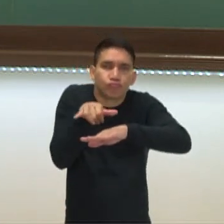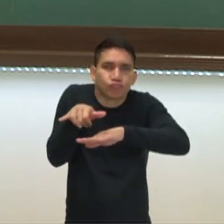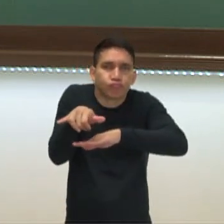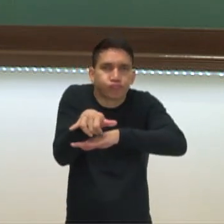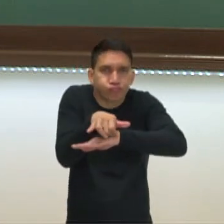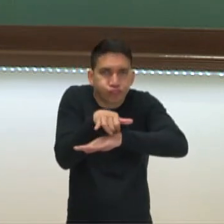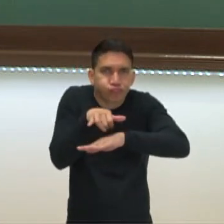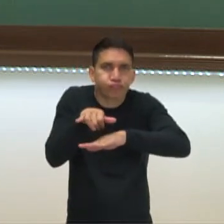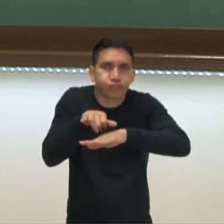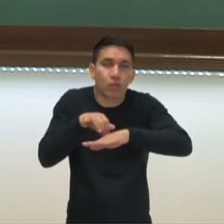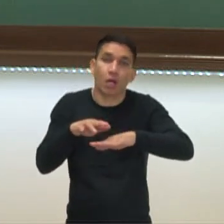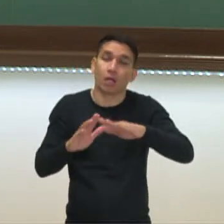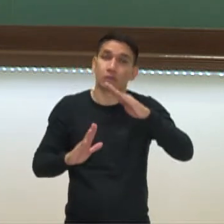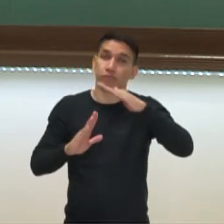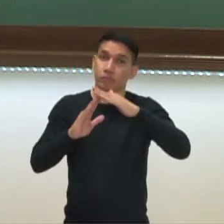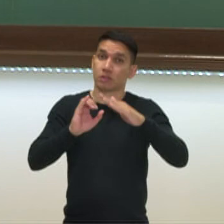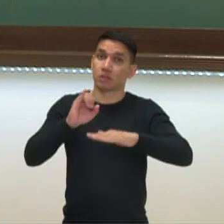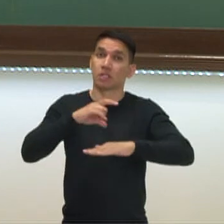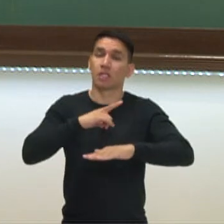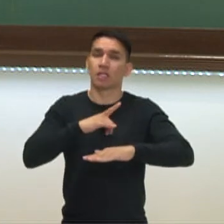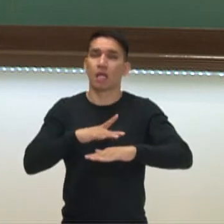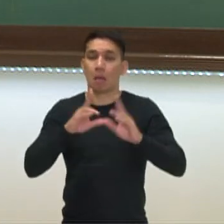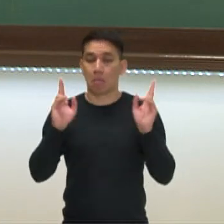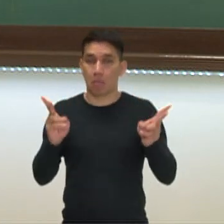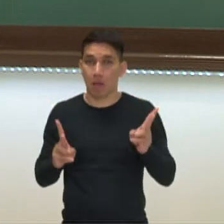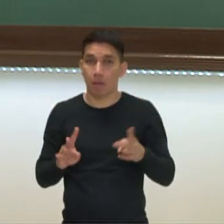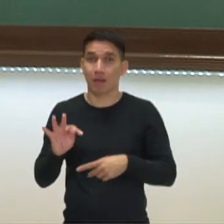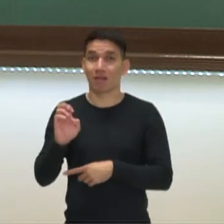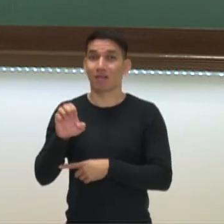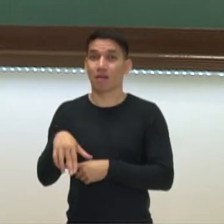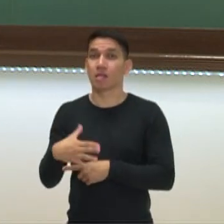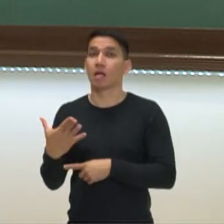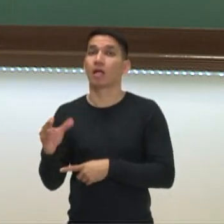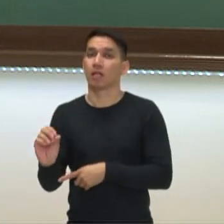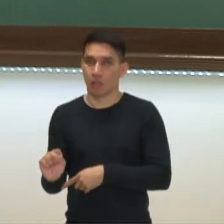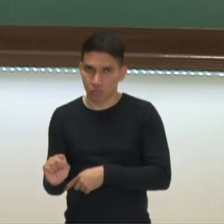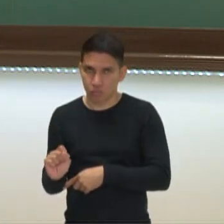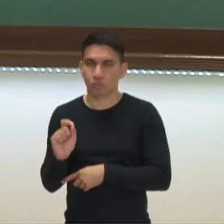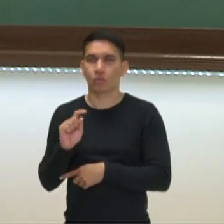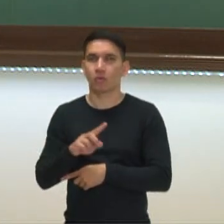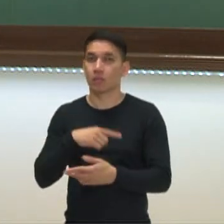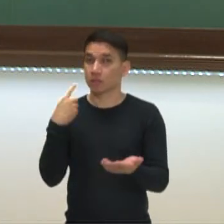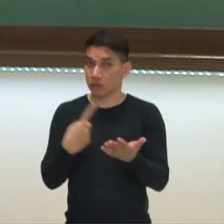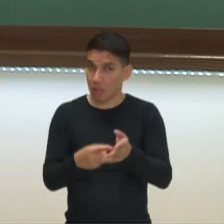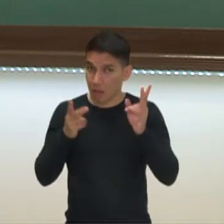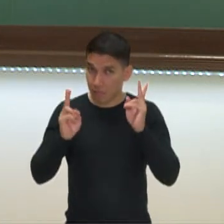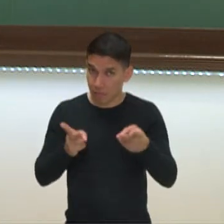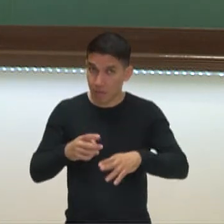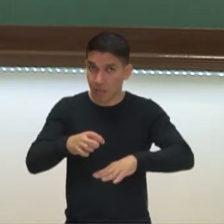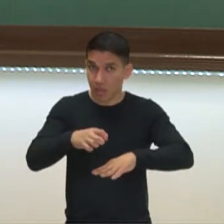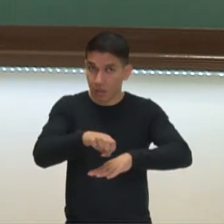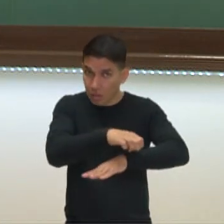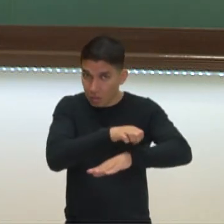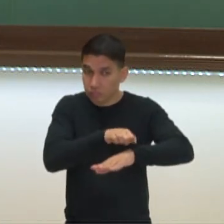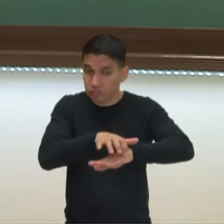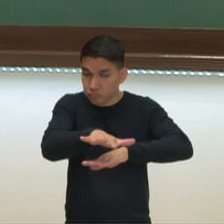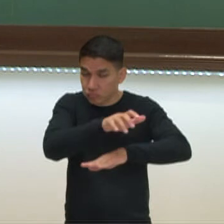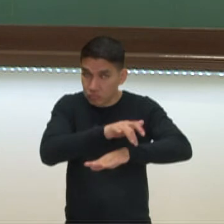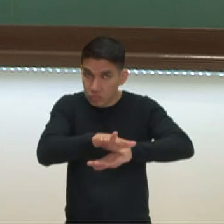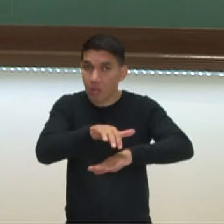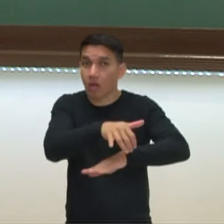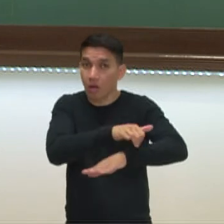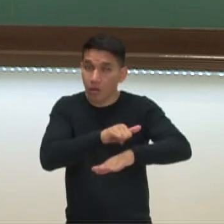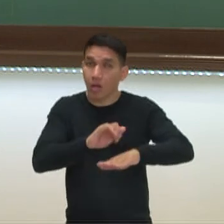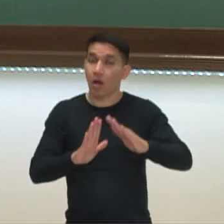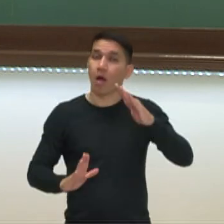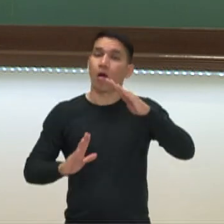resistências elétricas altas, por uma mesma tensão. Então, para eu estabelecer a mesma corrente elétrica num condutor com alta resistência elétrica, eu